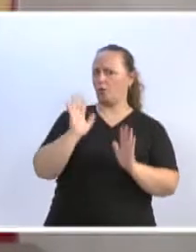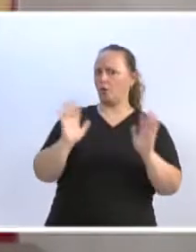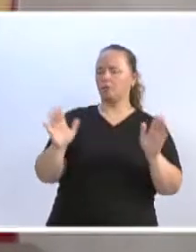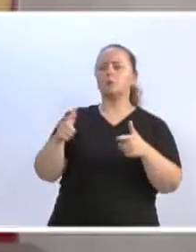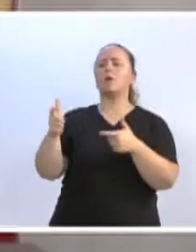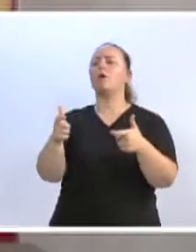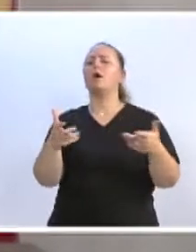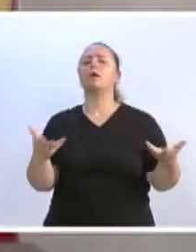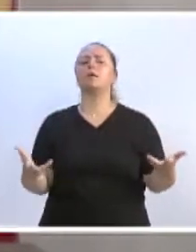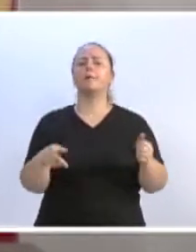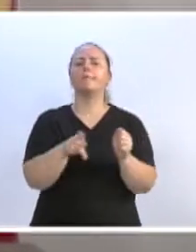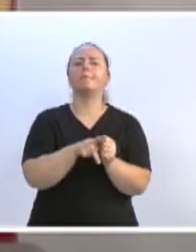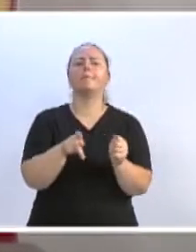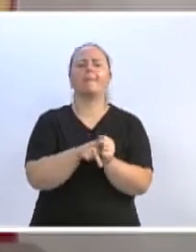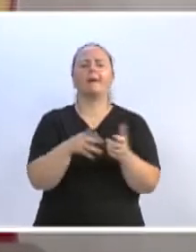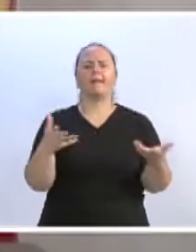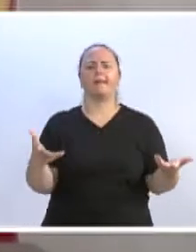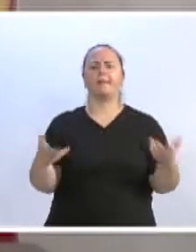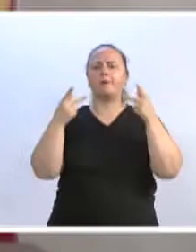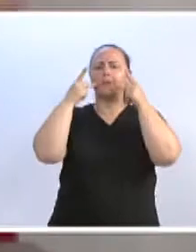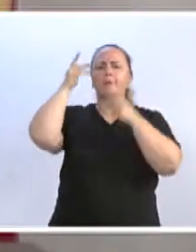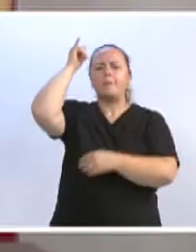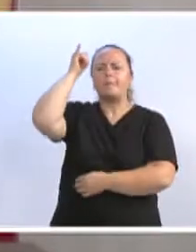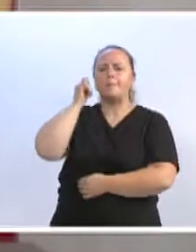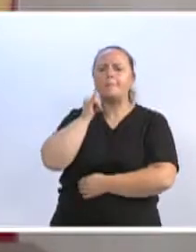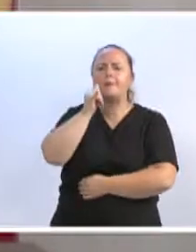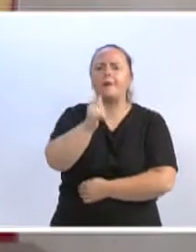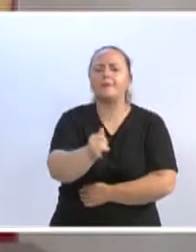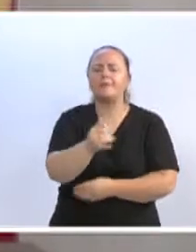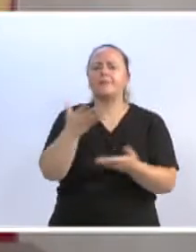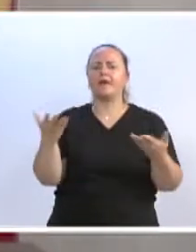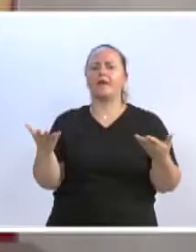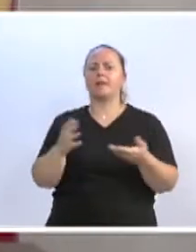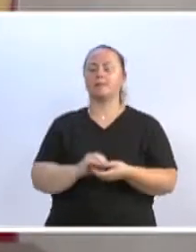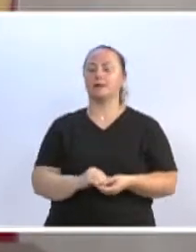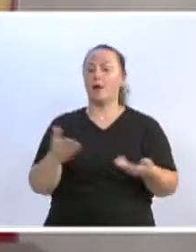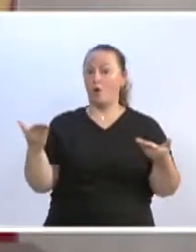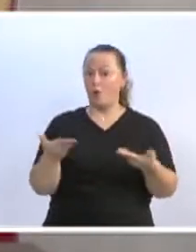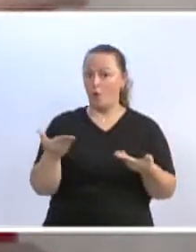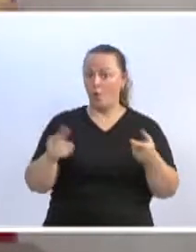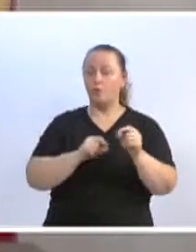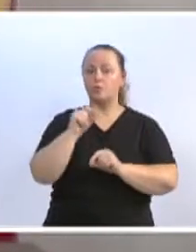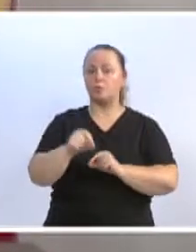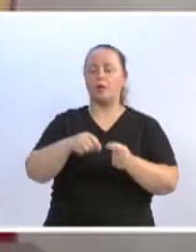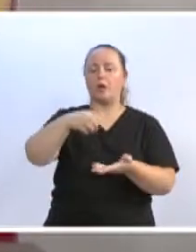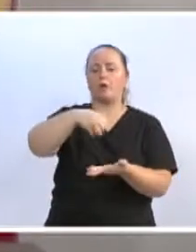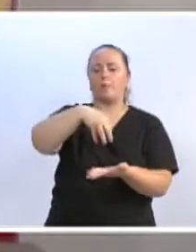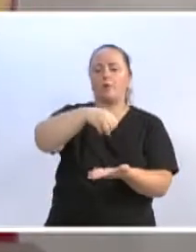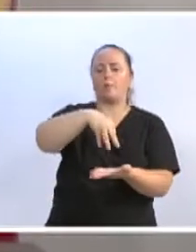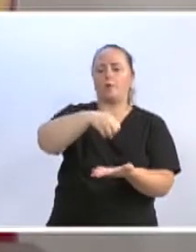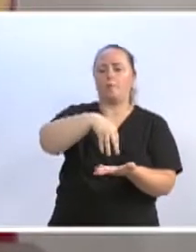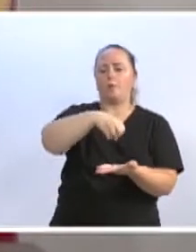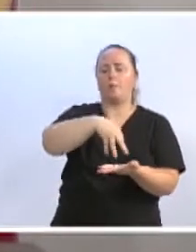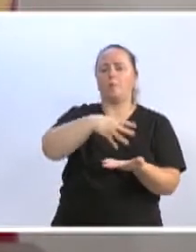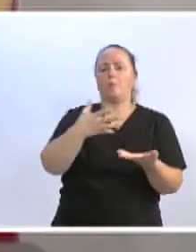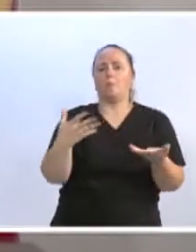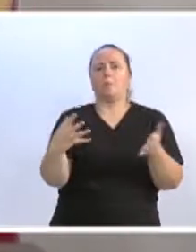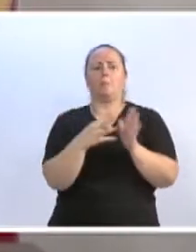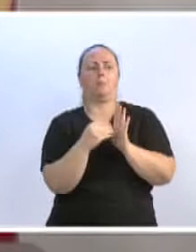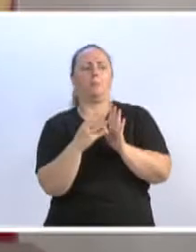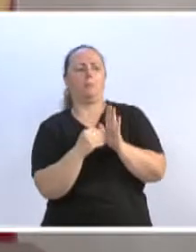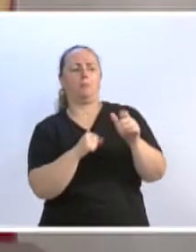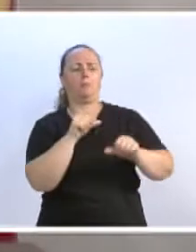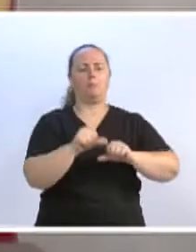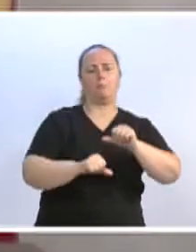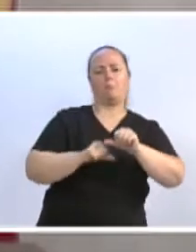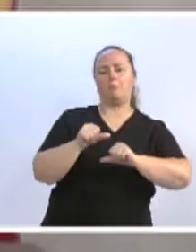Cadê Pedro? Cadê os profetas? Onde eles estão? O que nós temos hoje são cópias das cópias das cópias, e essas cópias foram